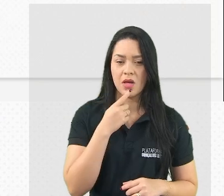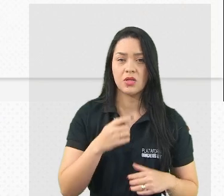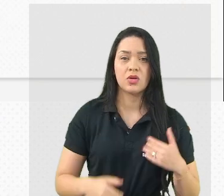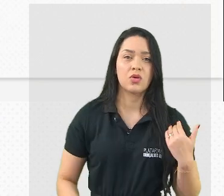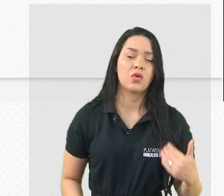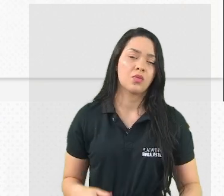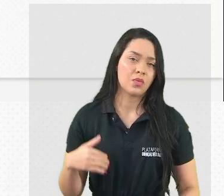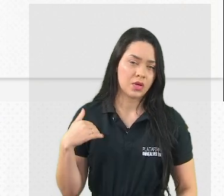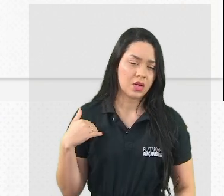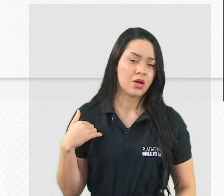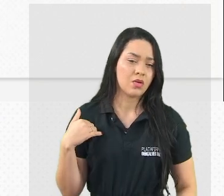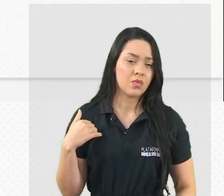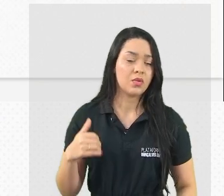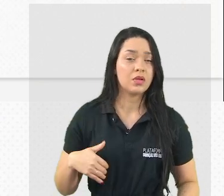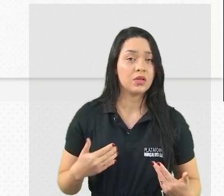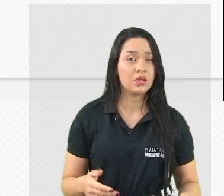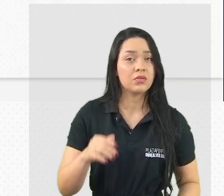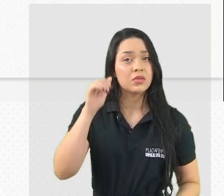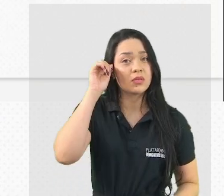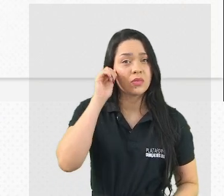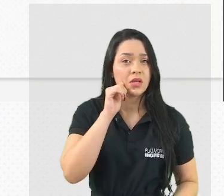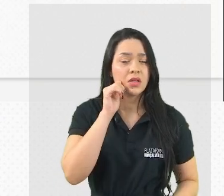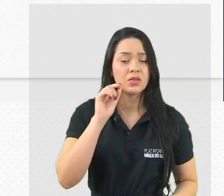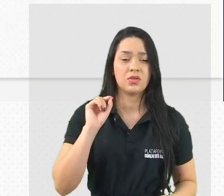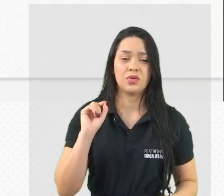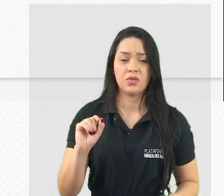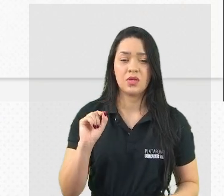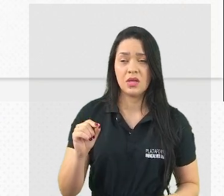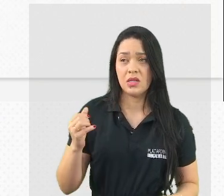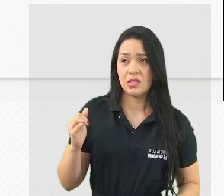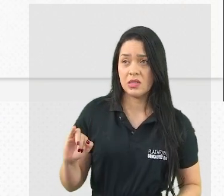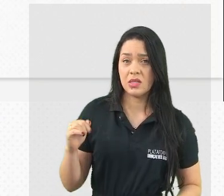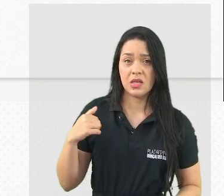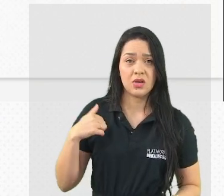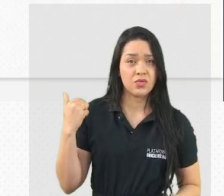corporal. No caso das mulheres, ora pessoal, se eu não